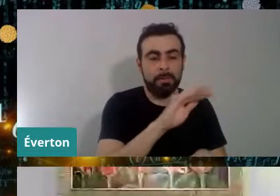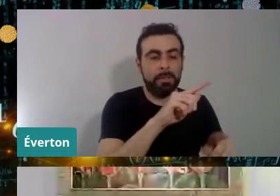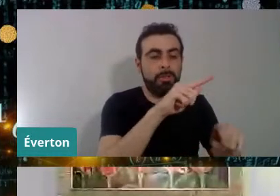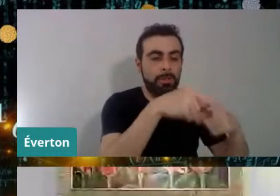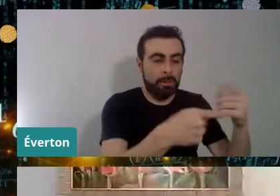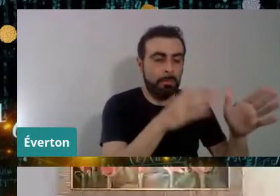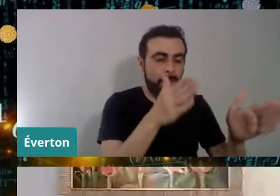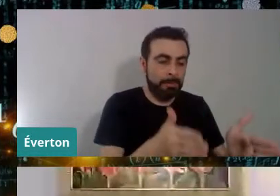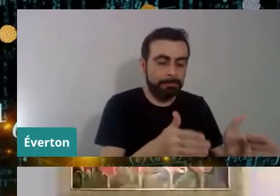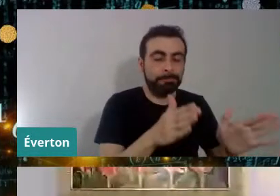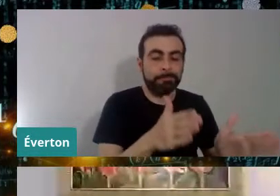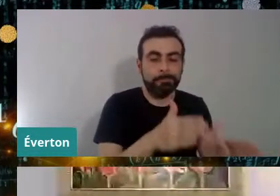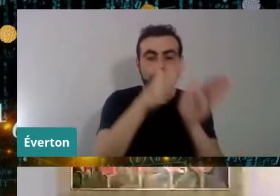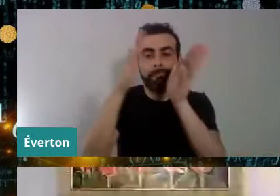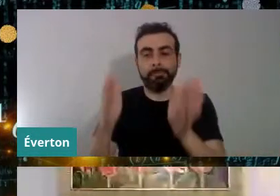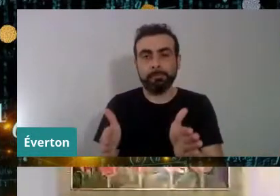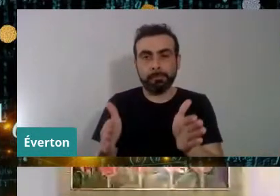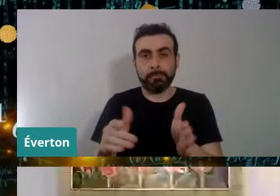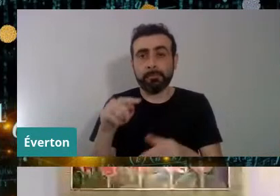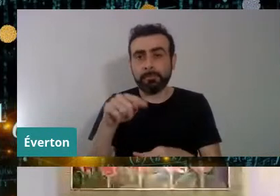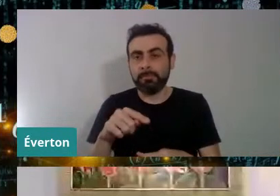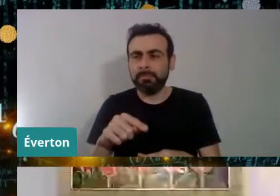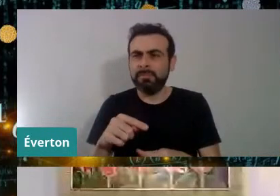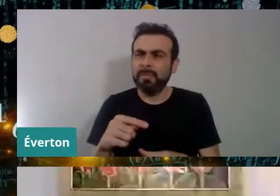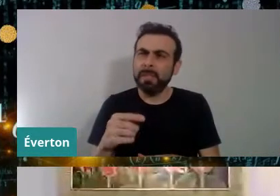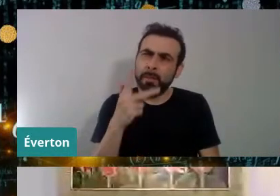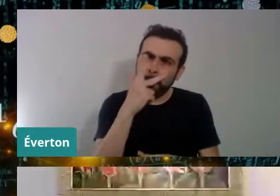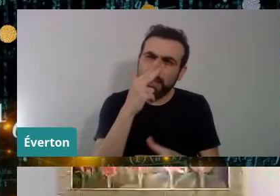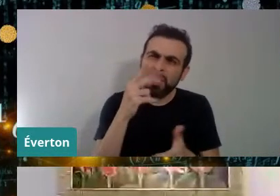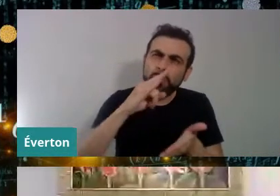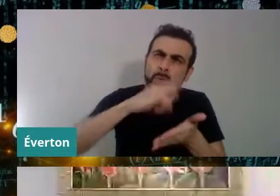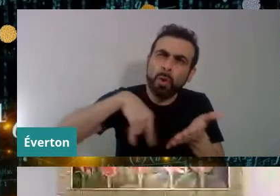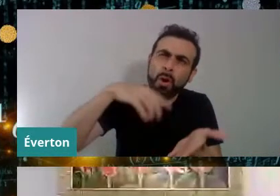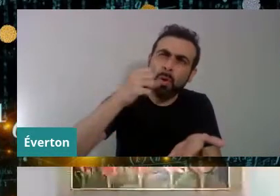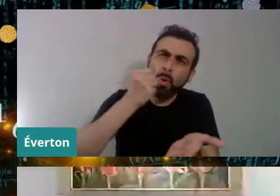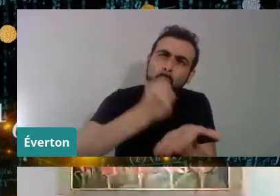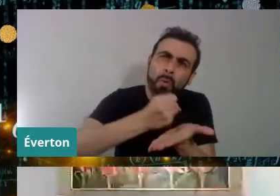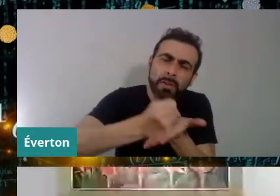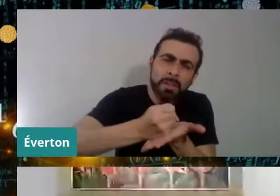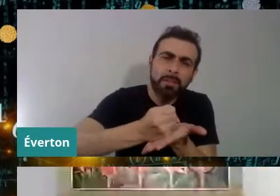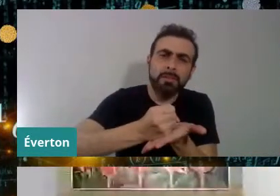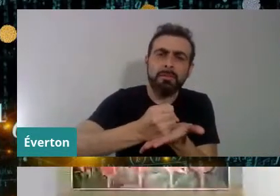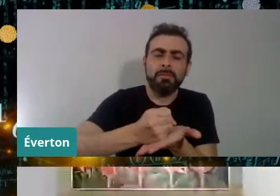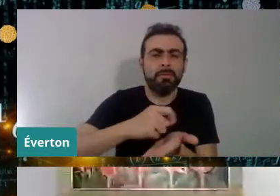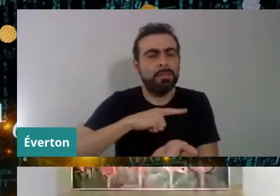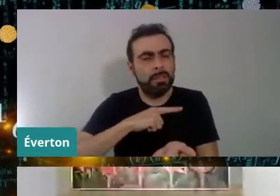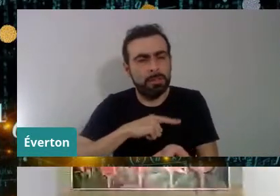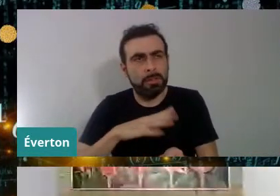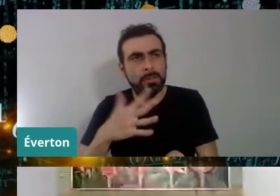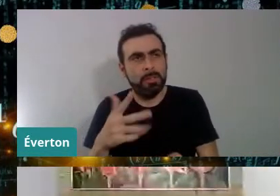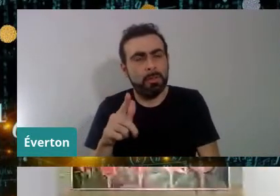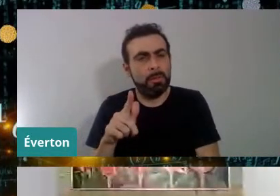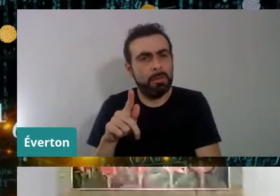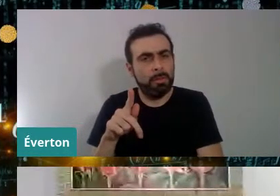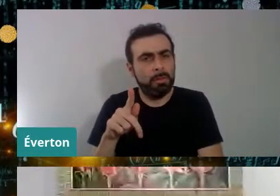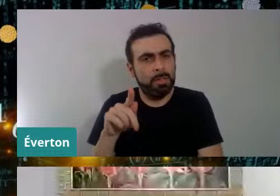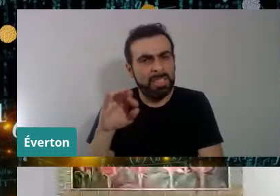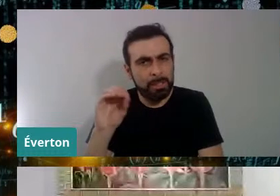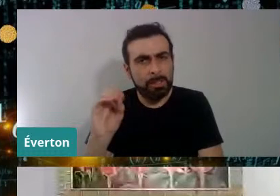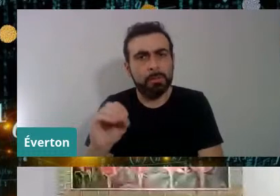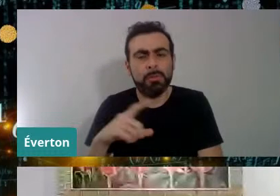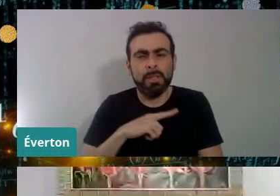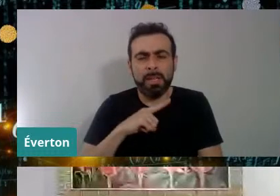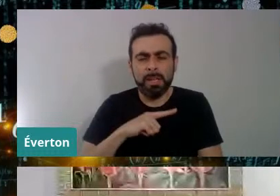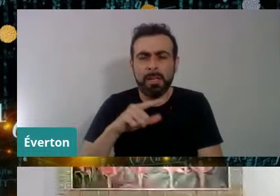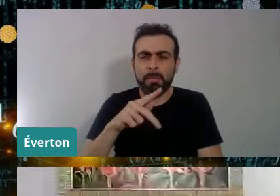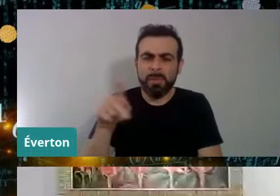depois, que era um, tipo um contrato, né? Aí eu, que não era, era tipo professor voluntário,